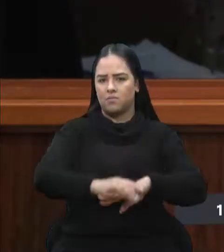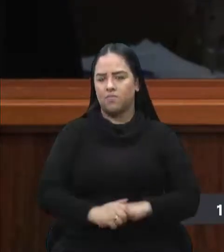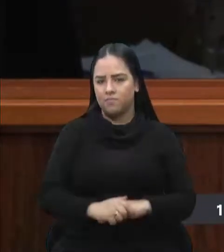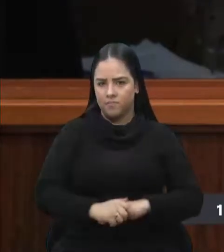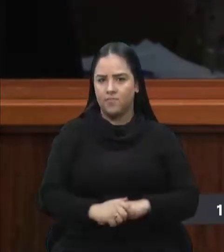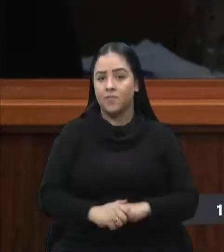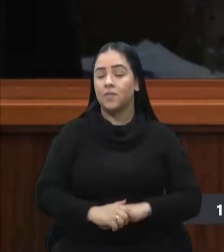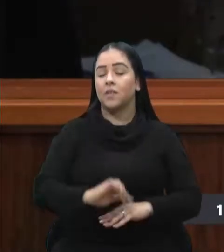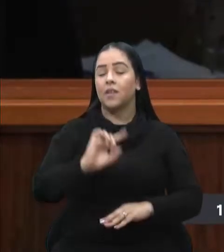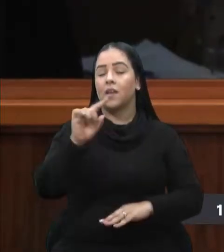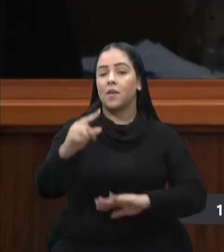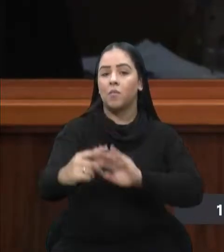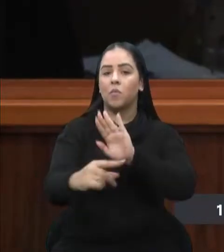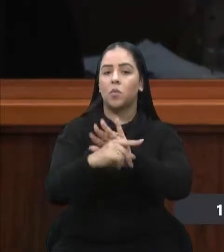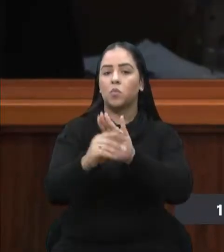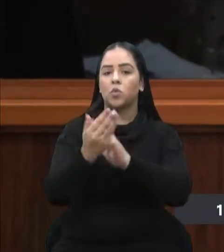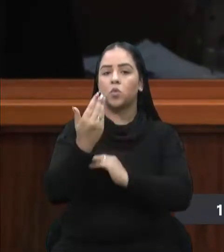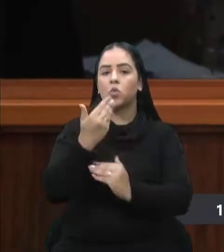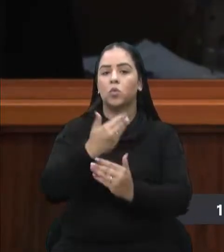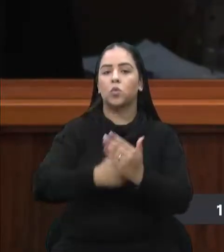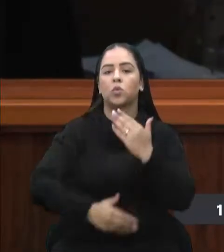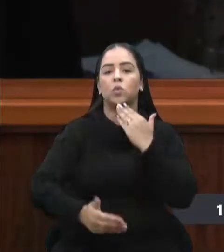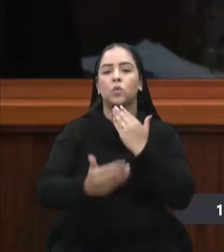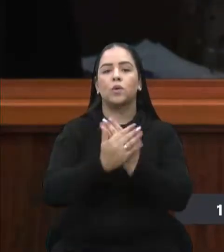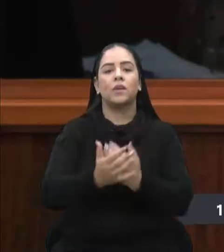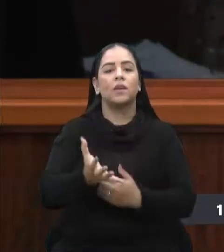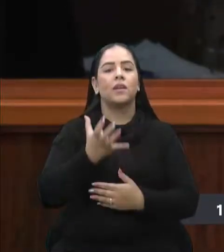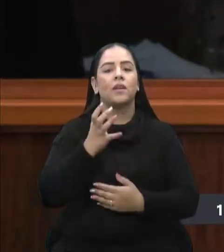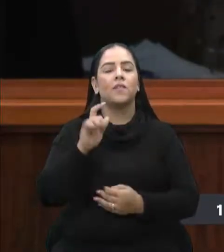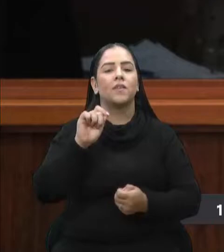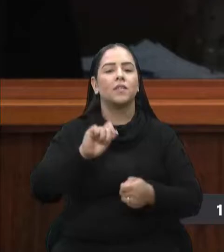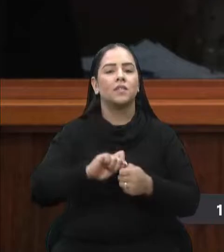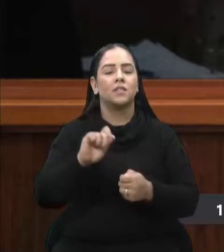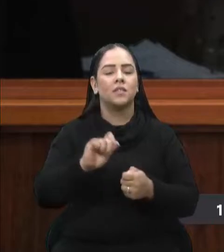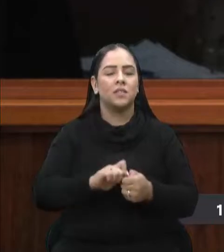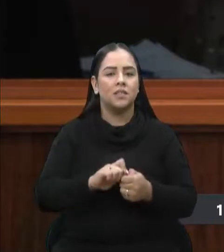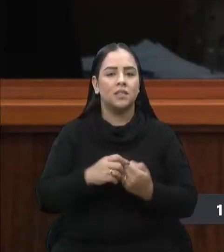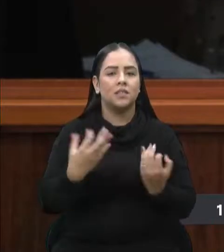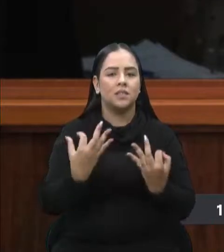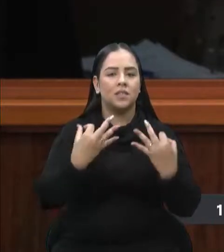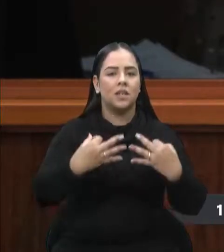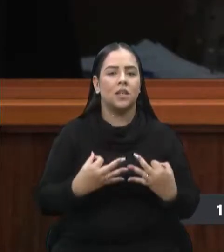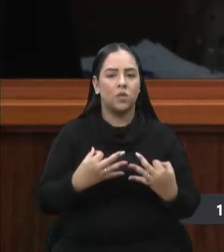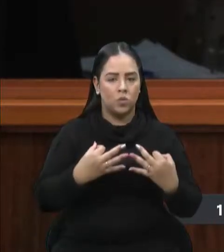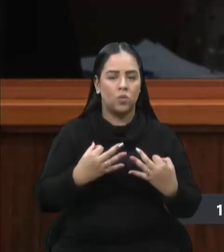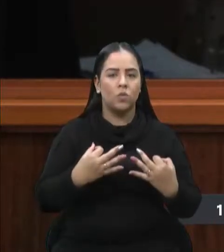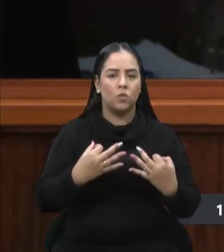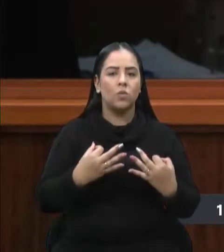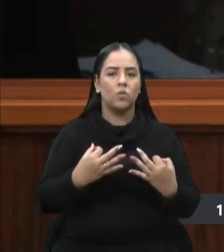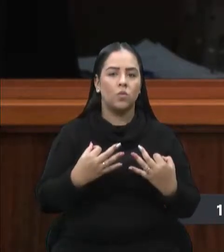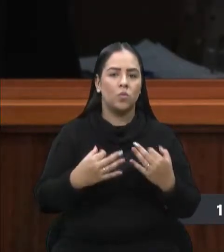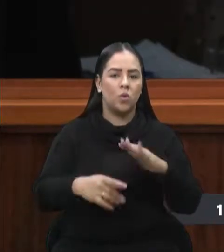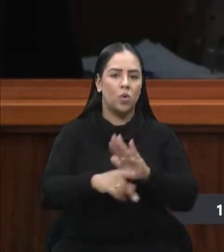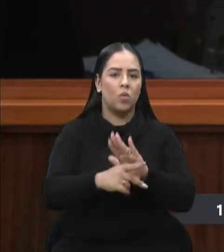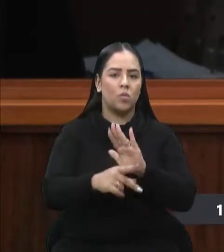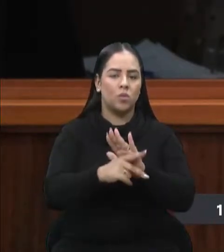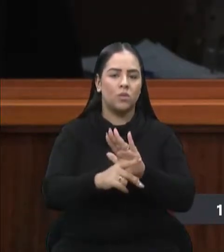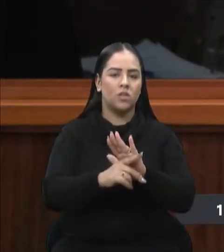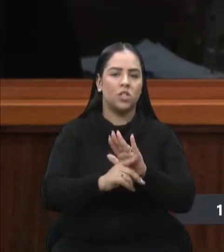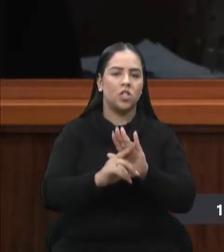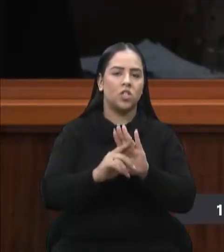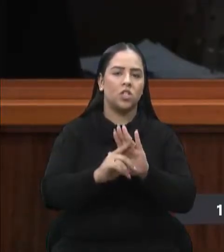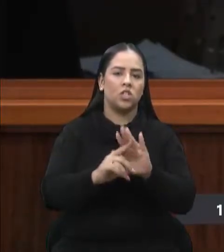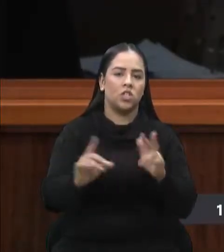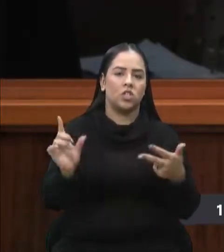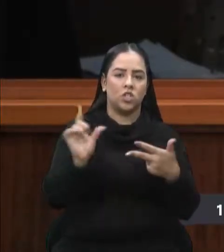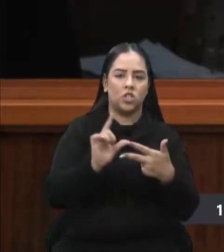objeto de todo mundo que queira fazer cumprir a função do Legislativo, que é